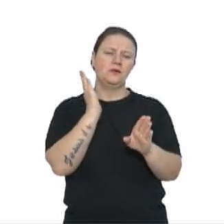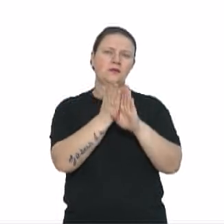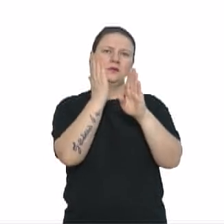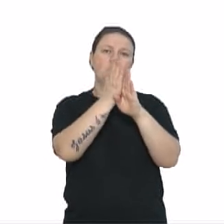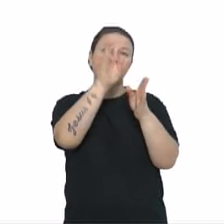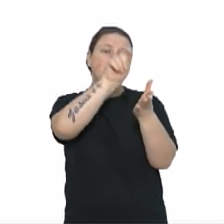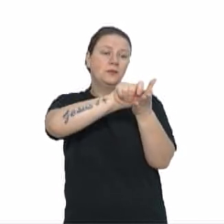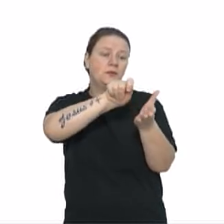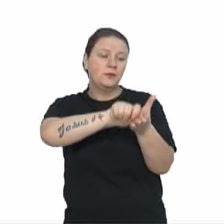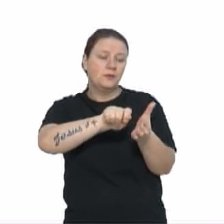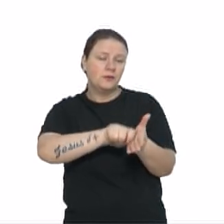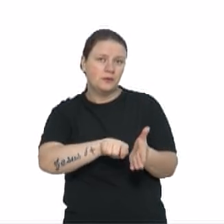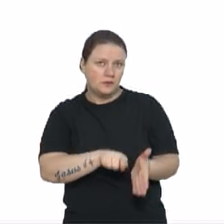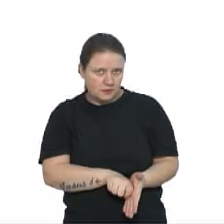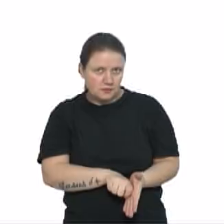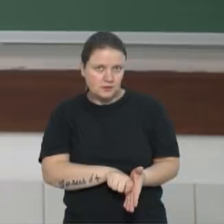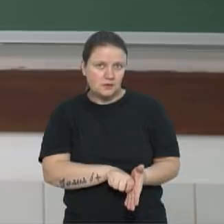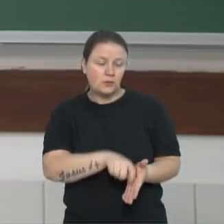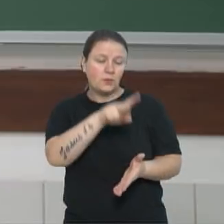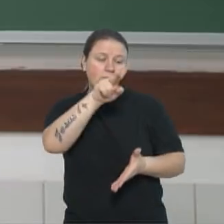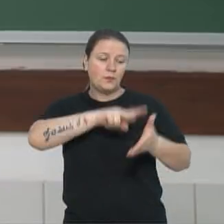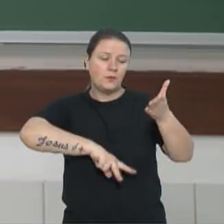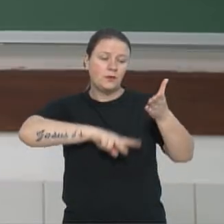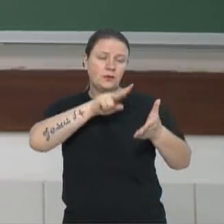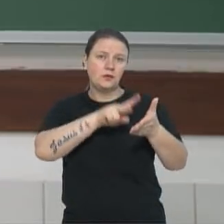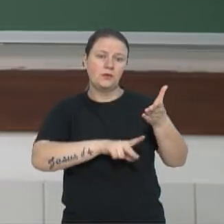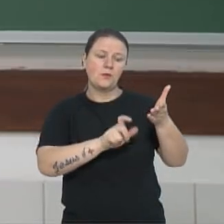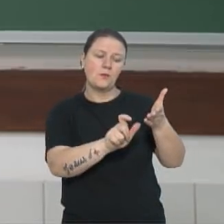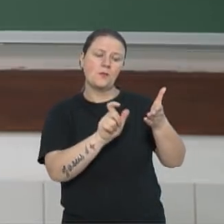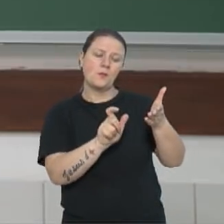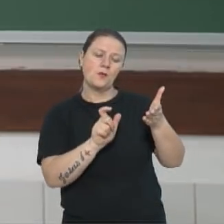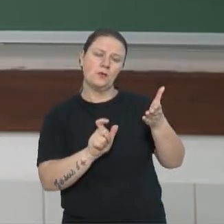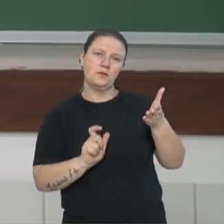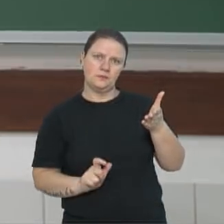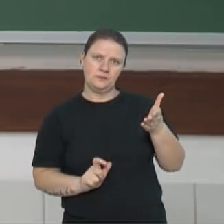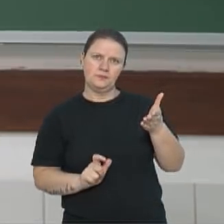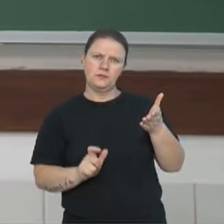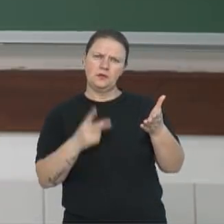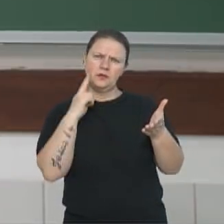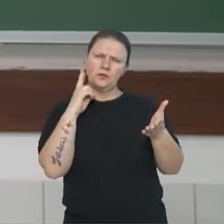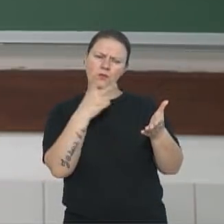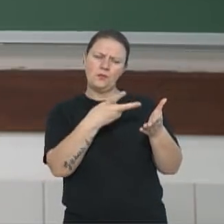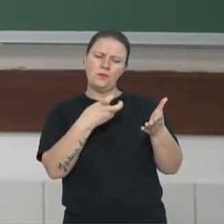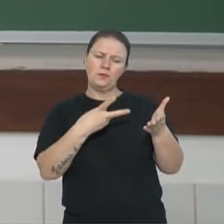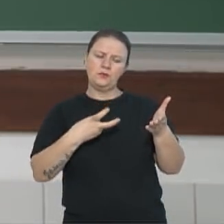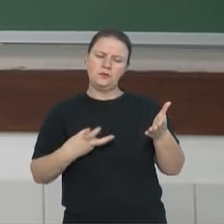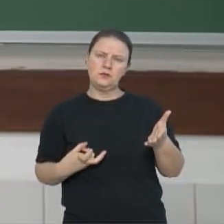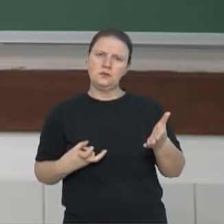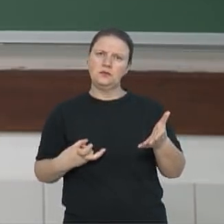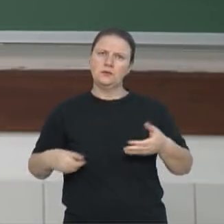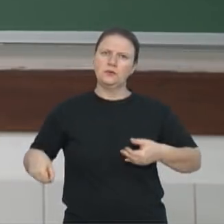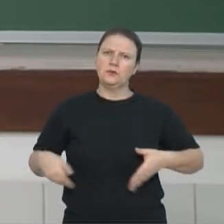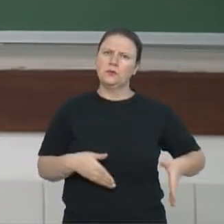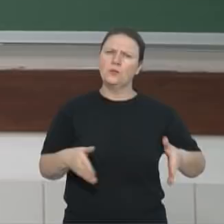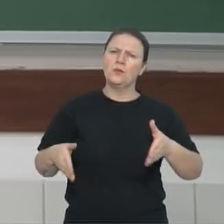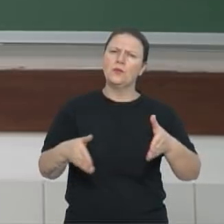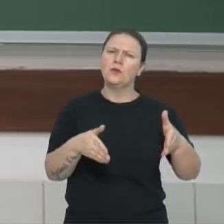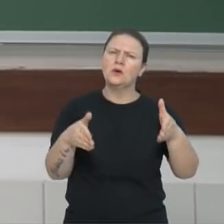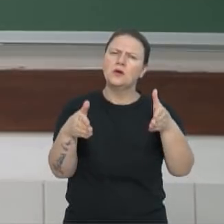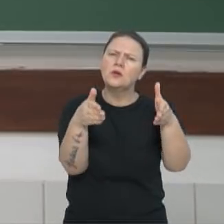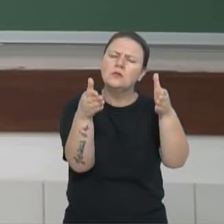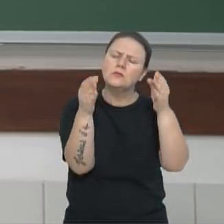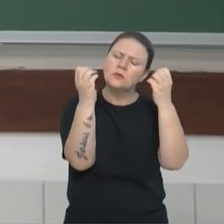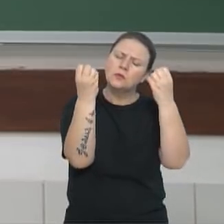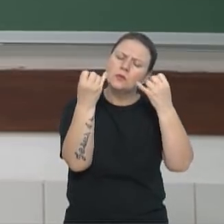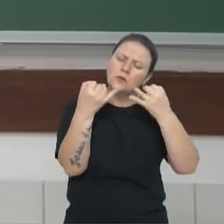ou na leitura de palavras. Vocês observaram aqui que a gente foi fazendo um caminho lá do começo para